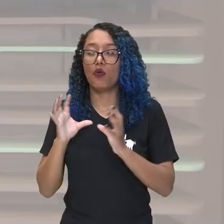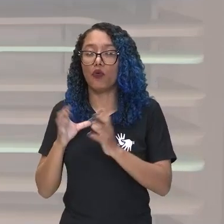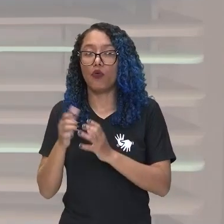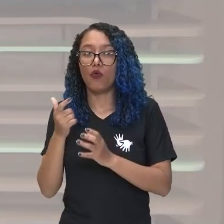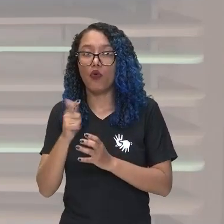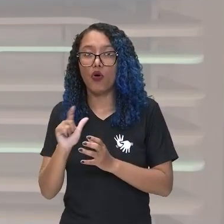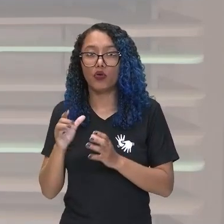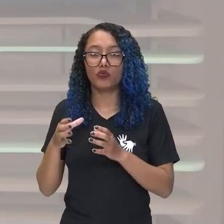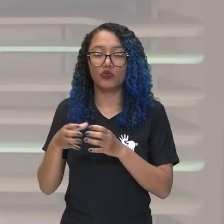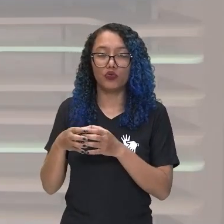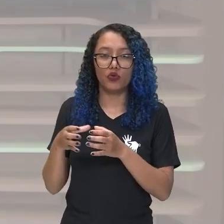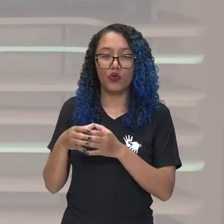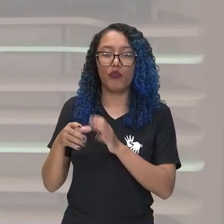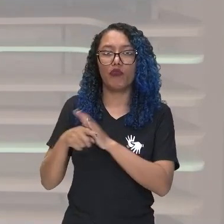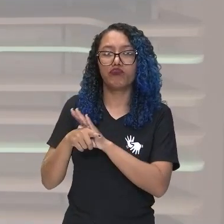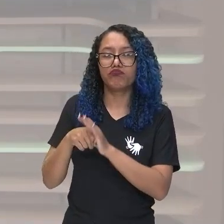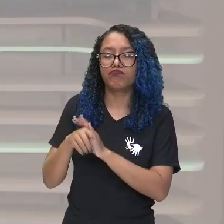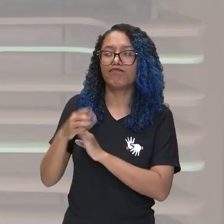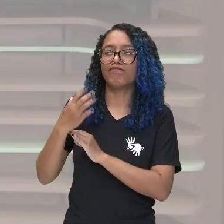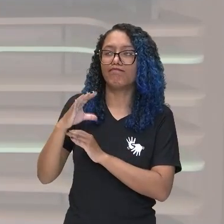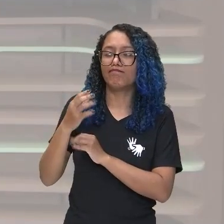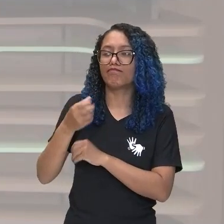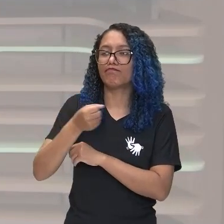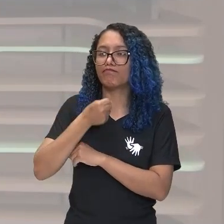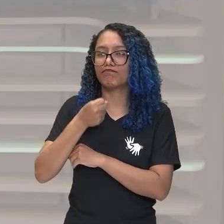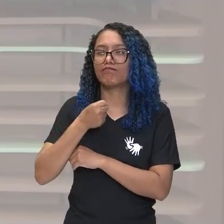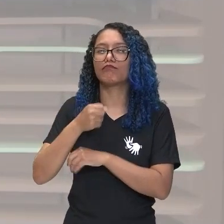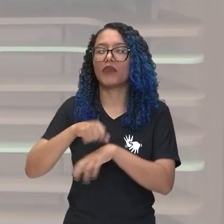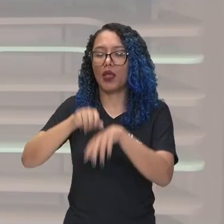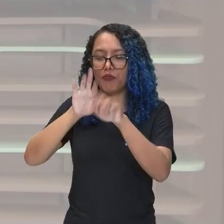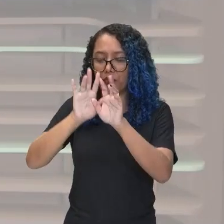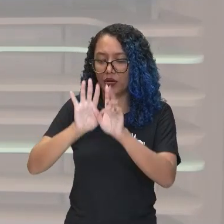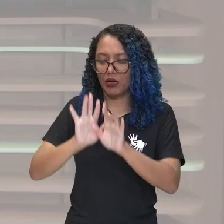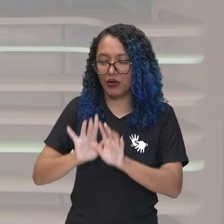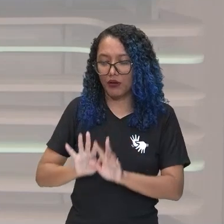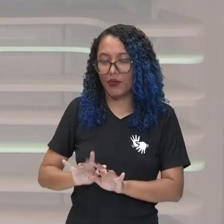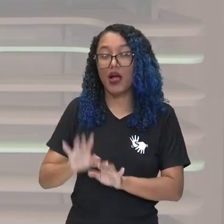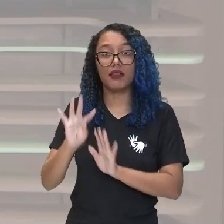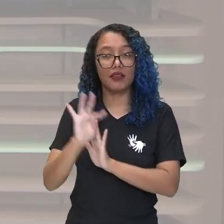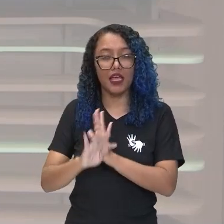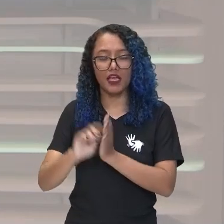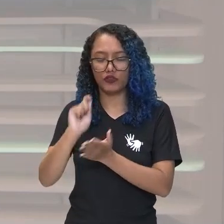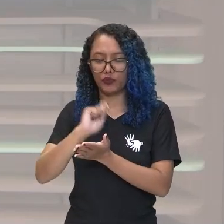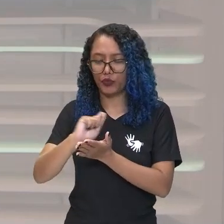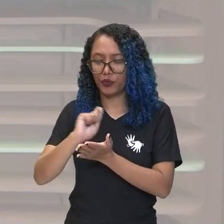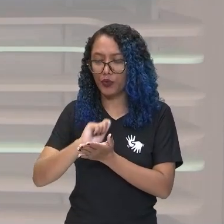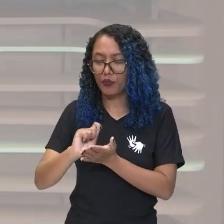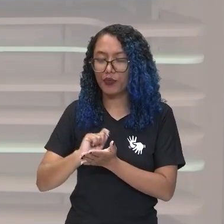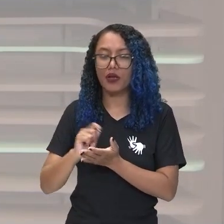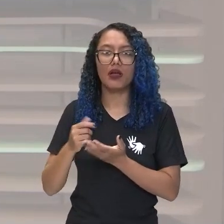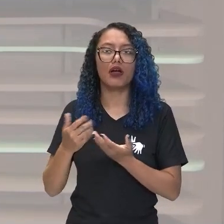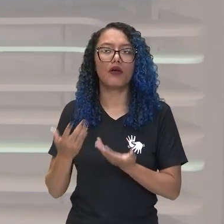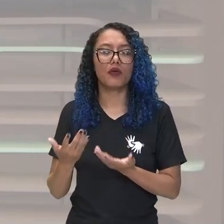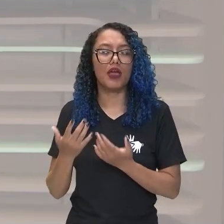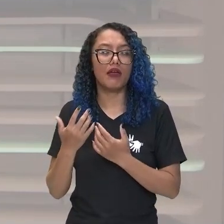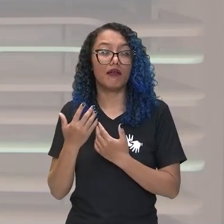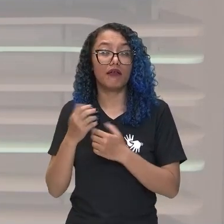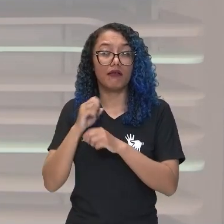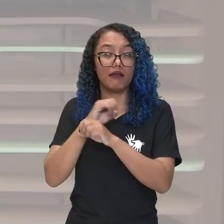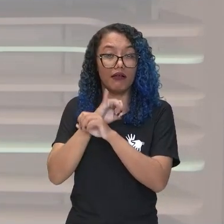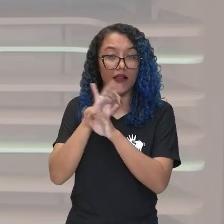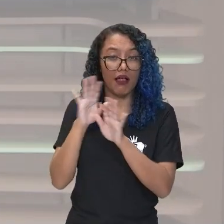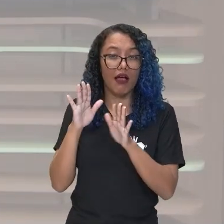jornalistas especialistas, eles escrevem esse texto de maneira objetiva, de maneira